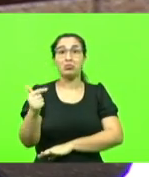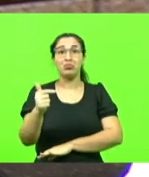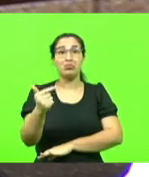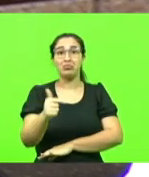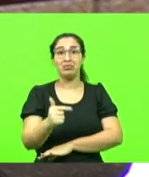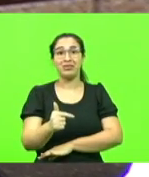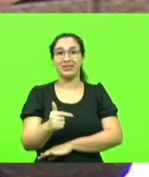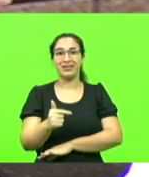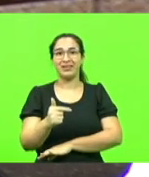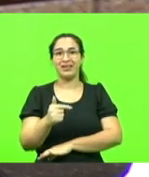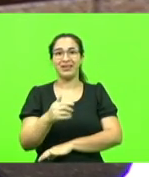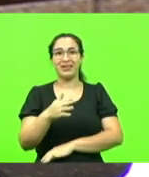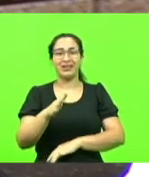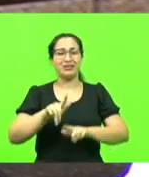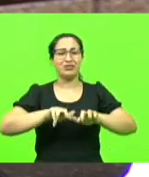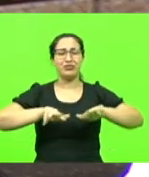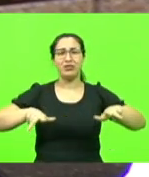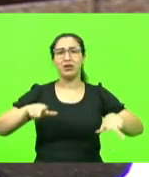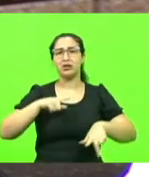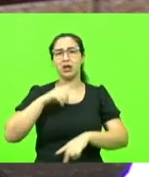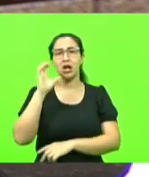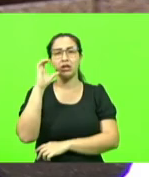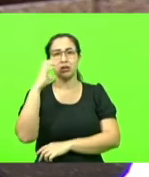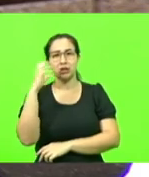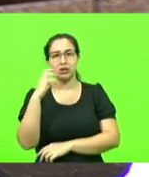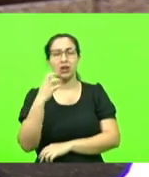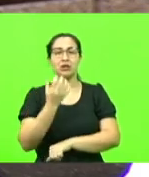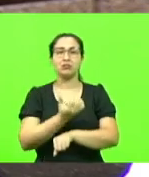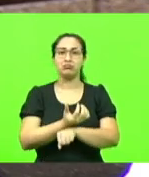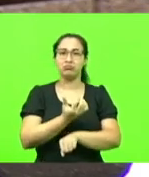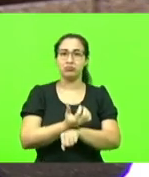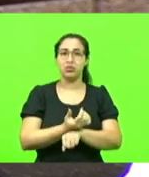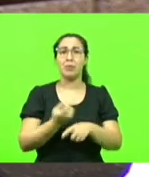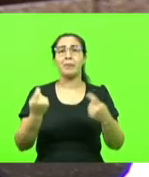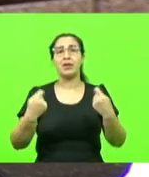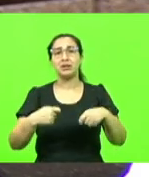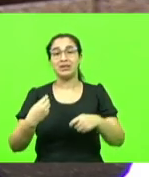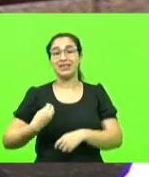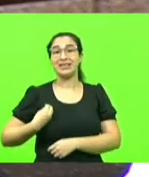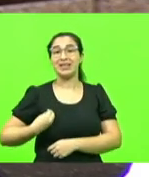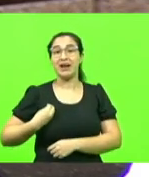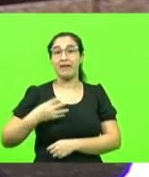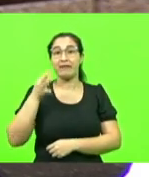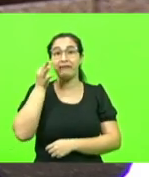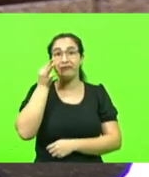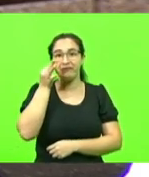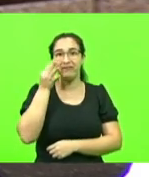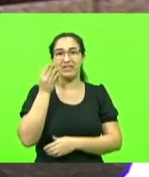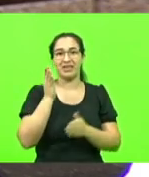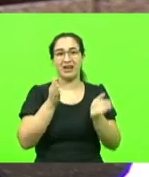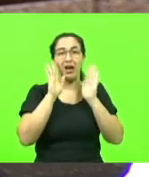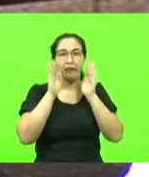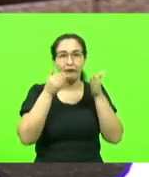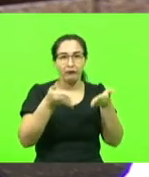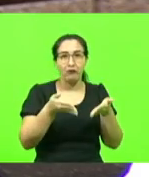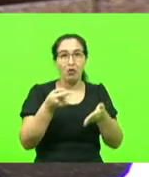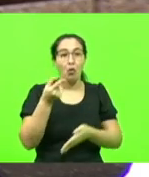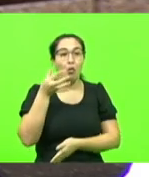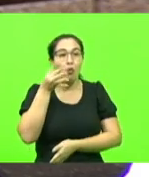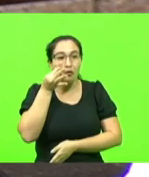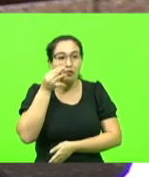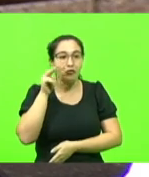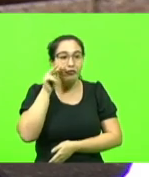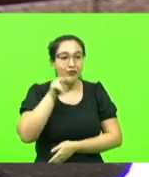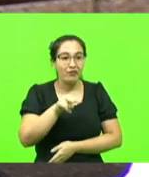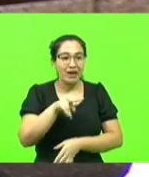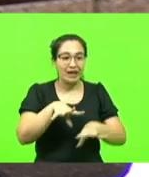temos diversas ciências na nossa universidade estadual que são práticas, são aplicadas. O aluno precisa ir lá e botar a mão